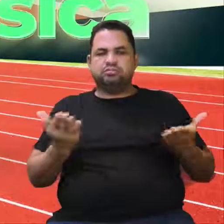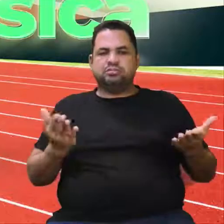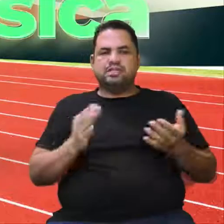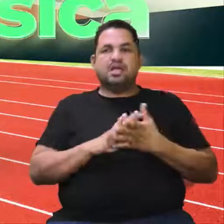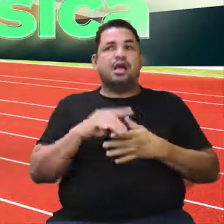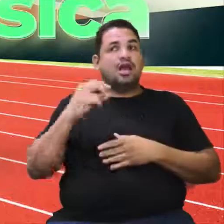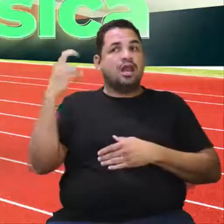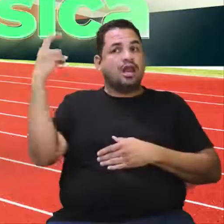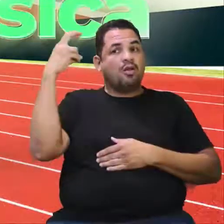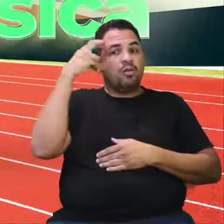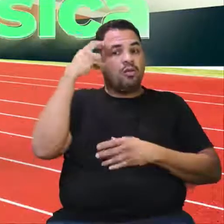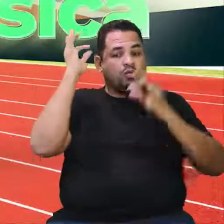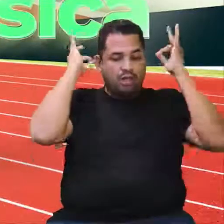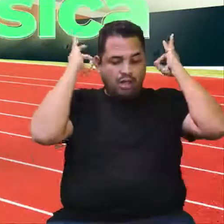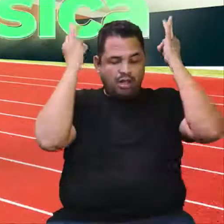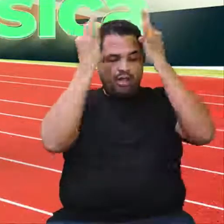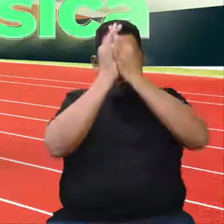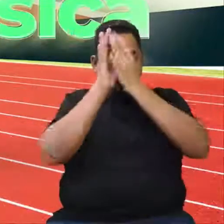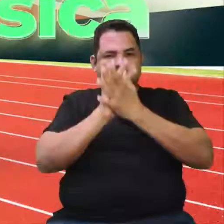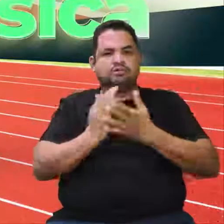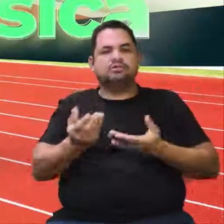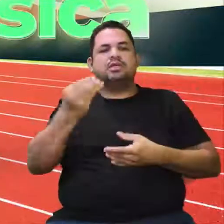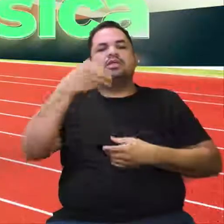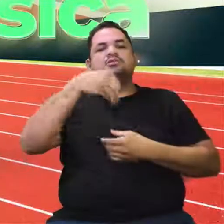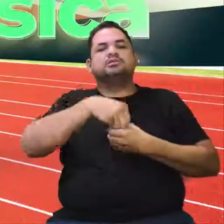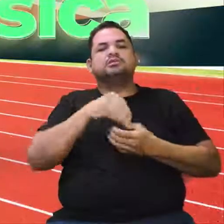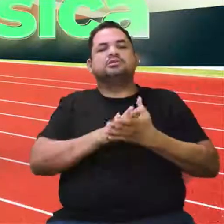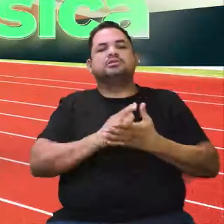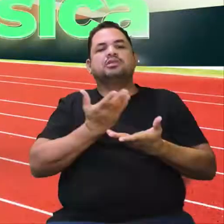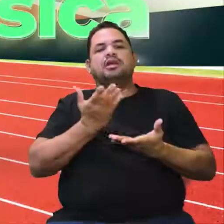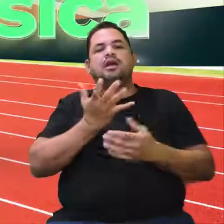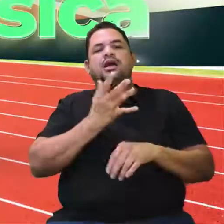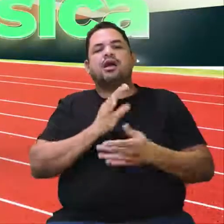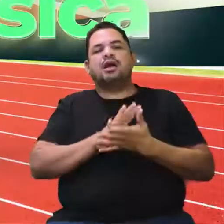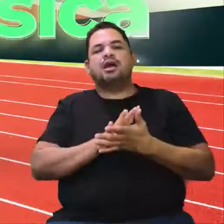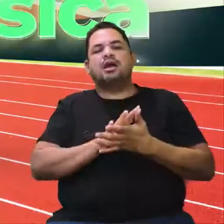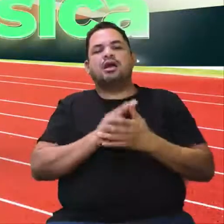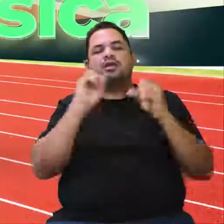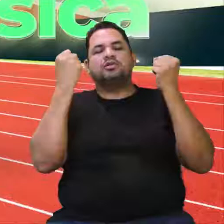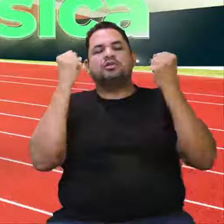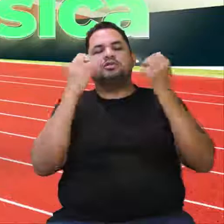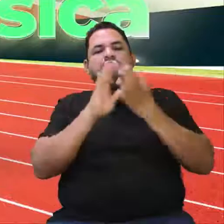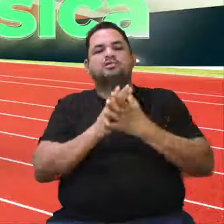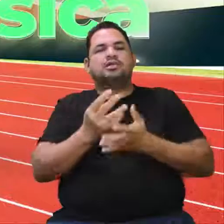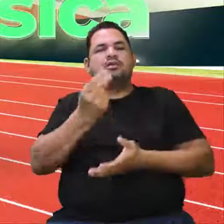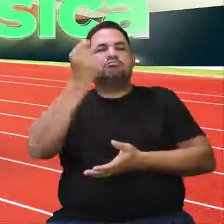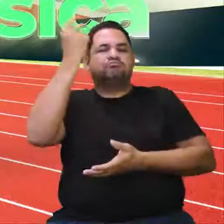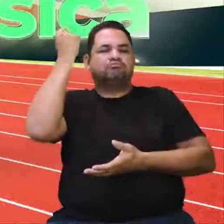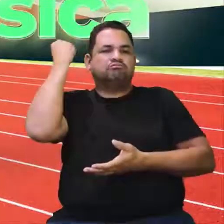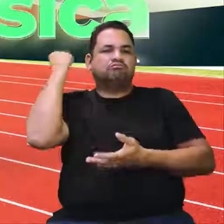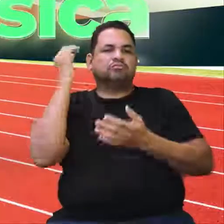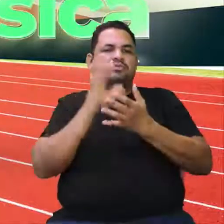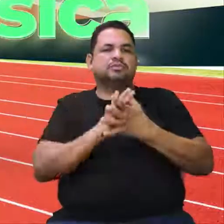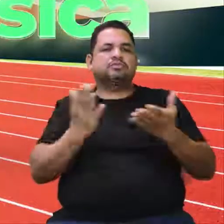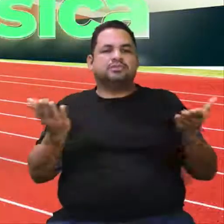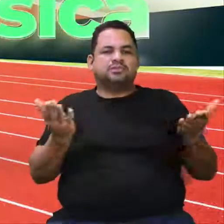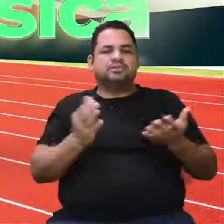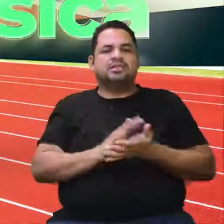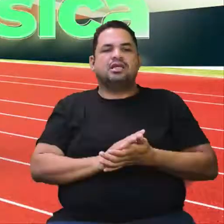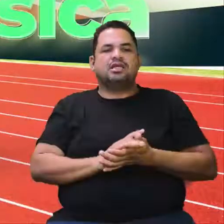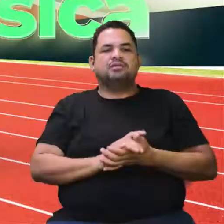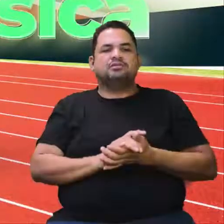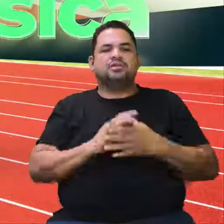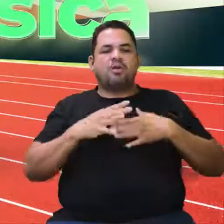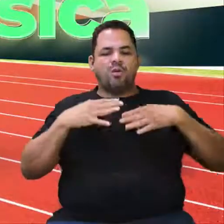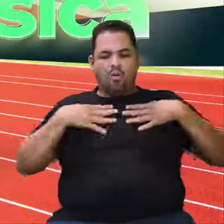né, professora, que está muito presente aí na educação física, nos históricos bem antigos da educação física, o corpo belo grego,